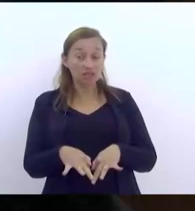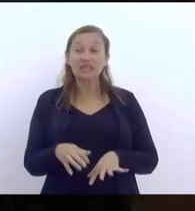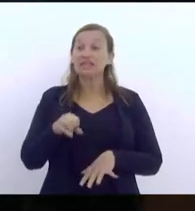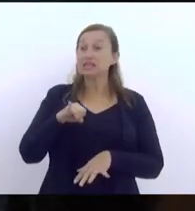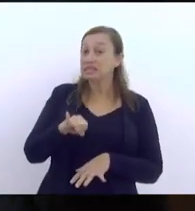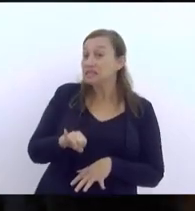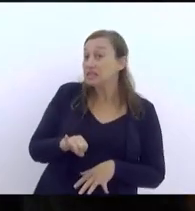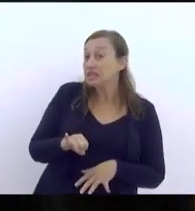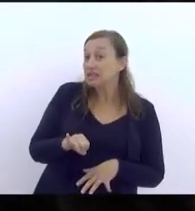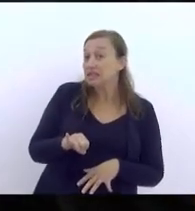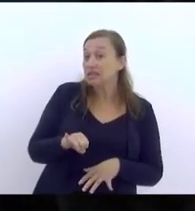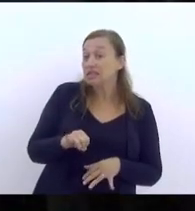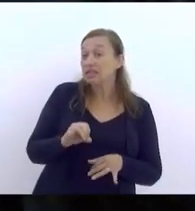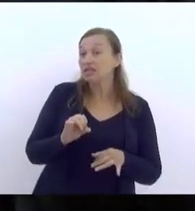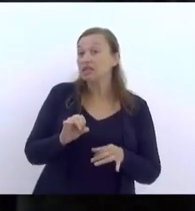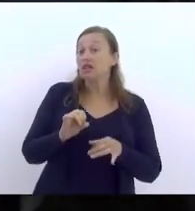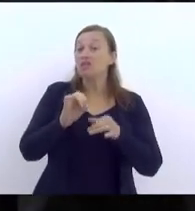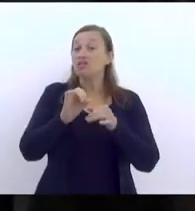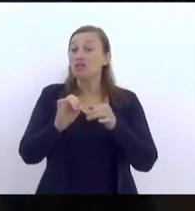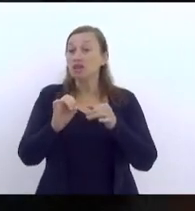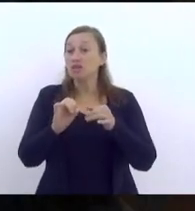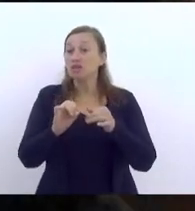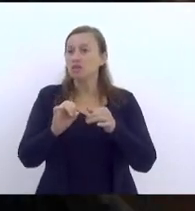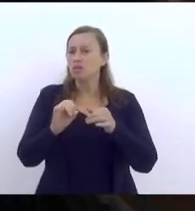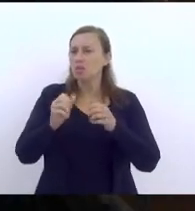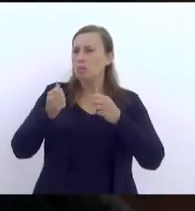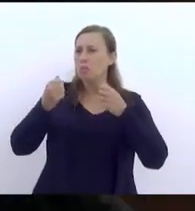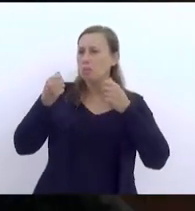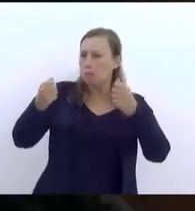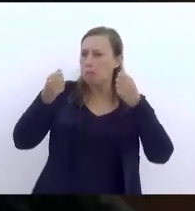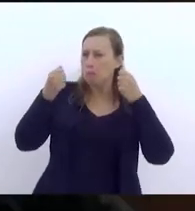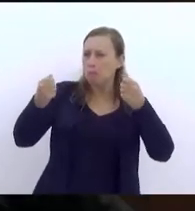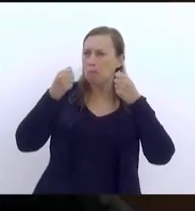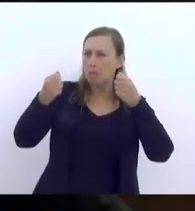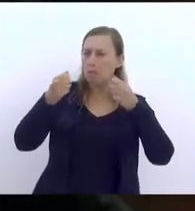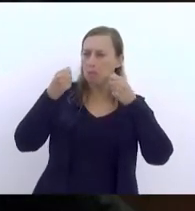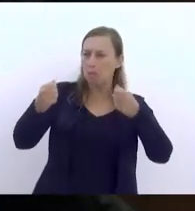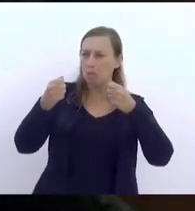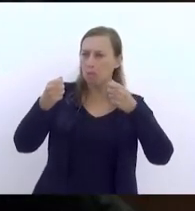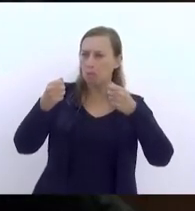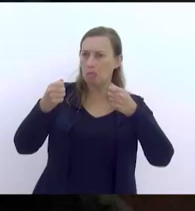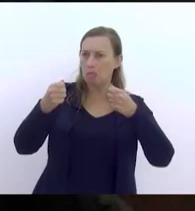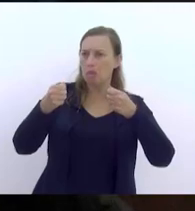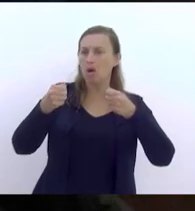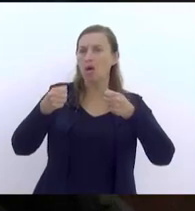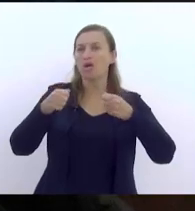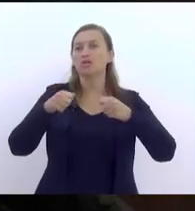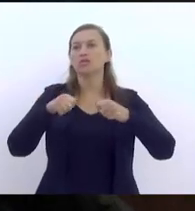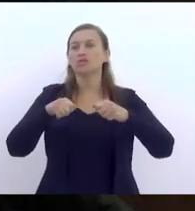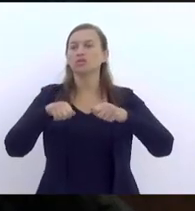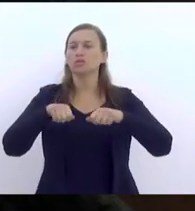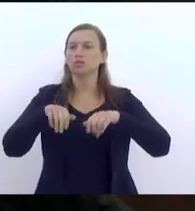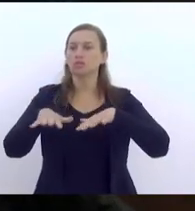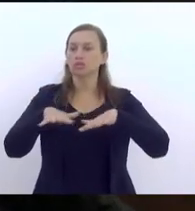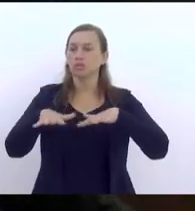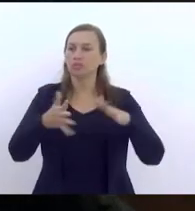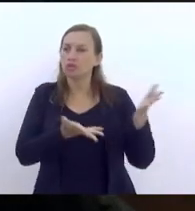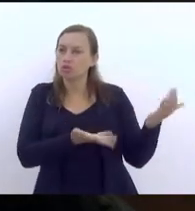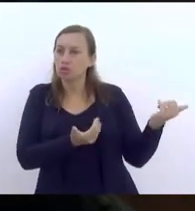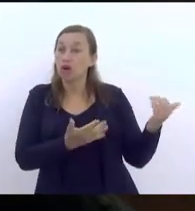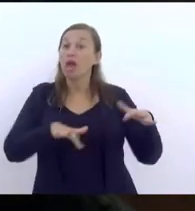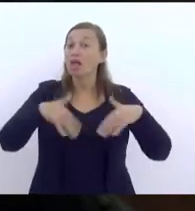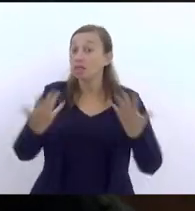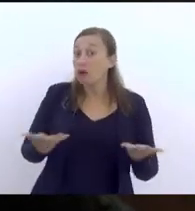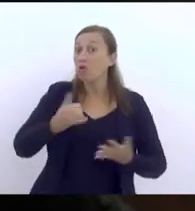serão realizados os protestos durante a Jornada Mundial da Juventude. Então, o